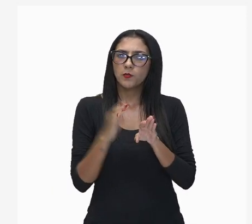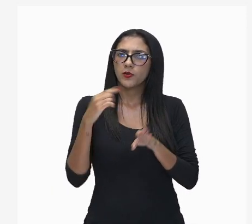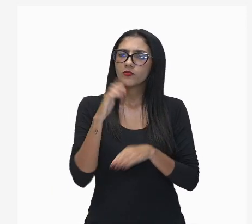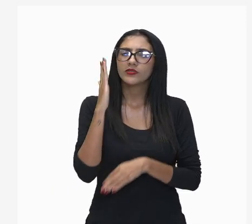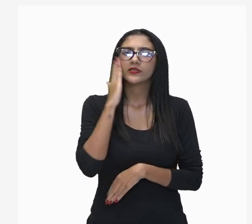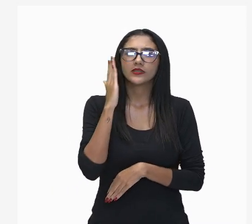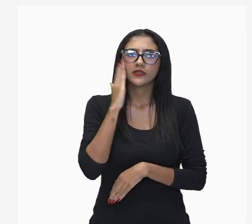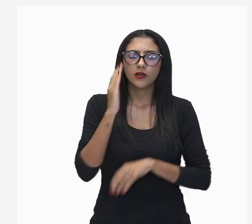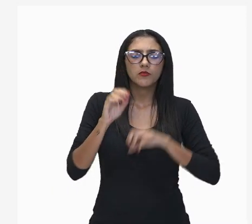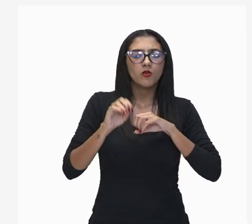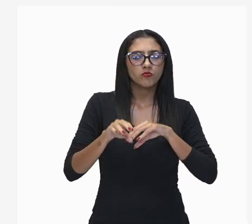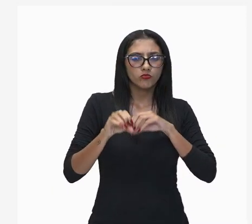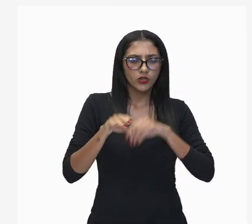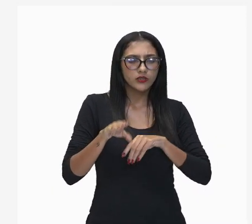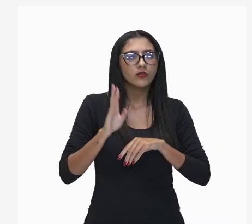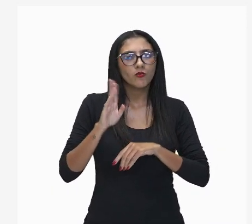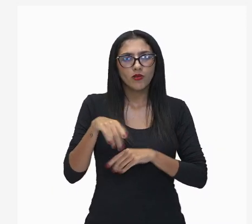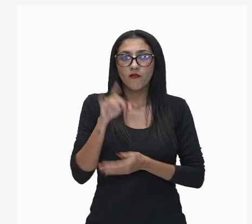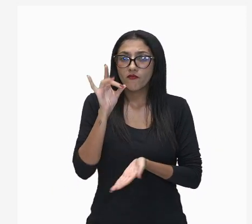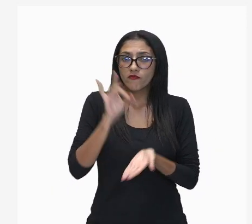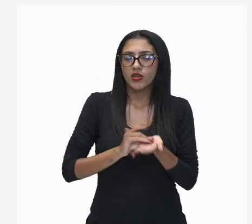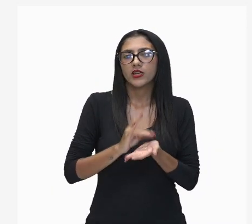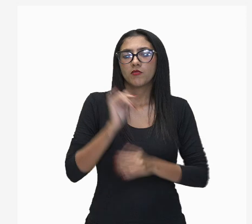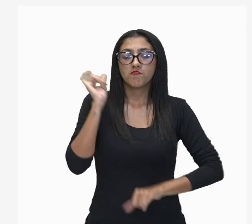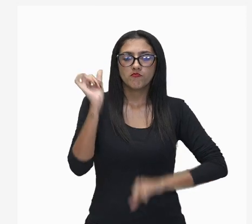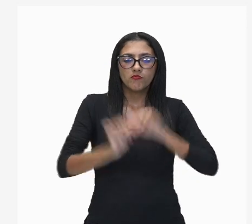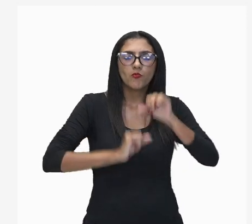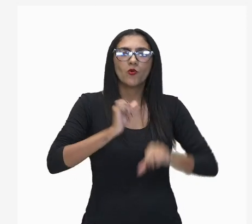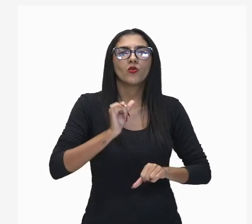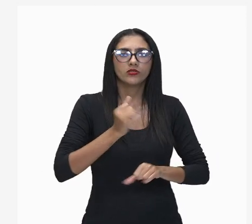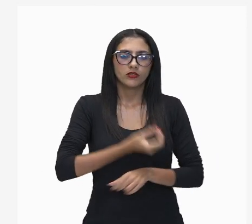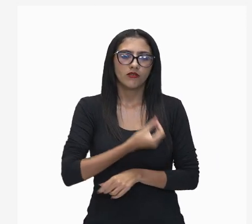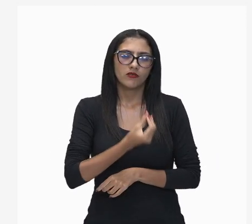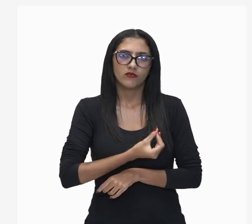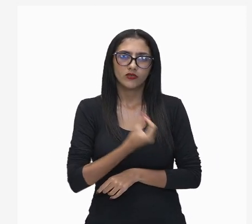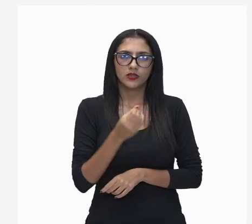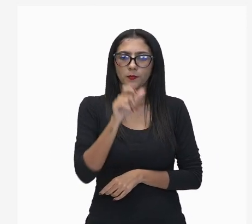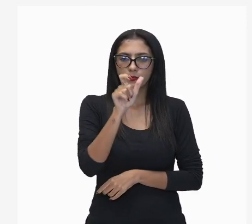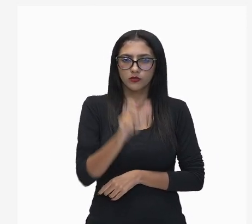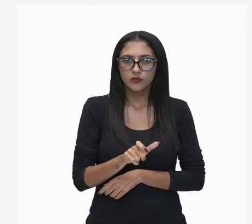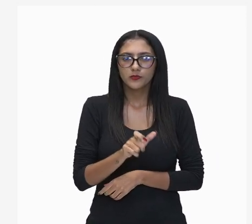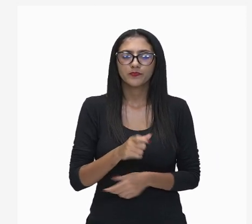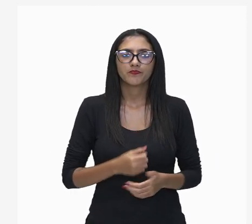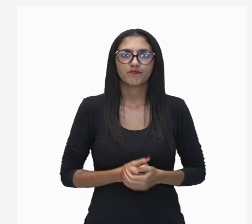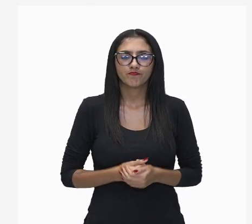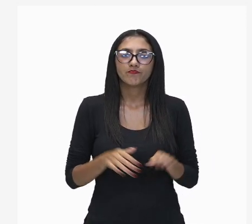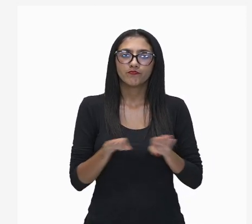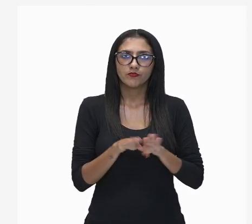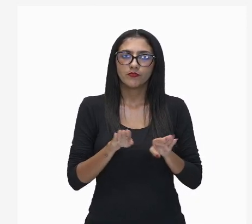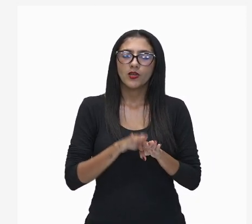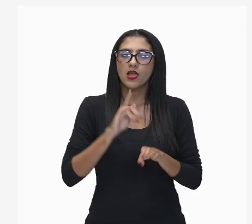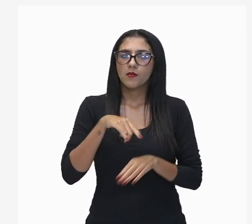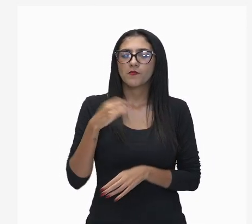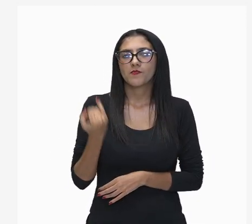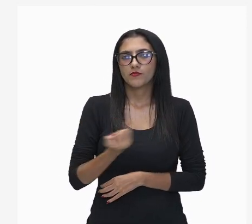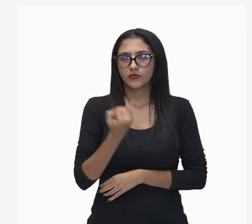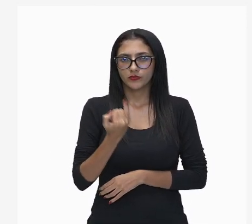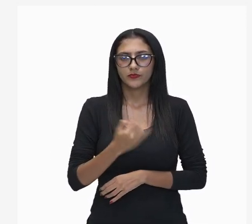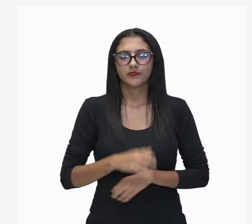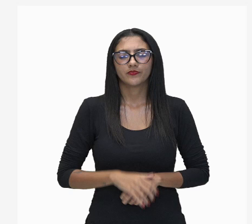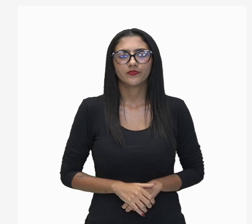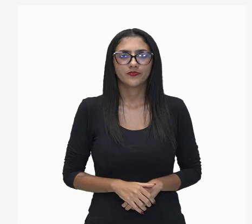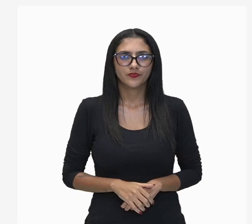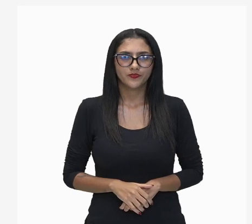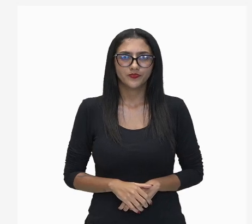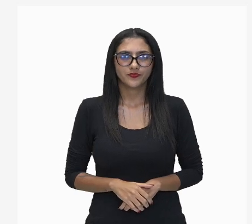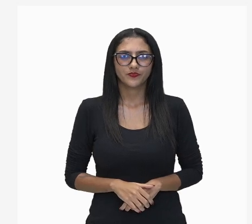educação transforma a vida das pessoas, e para isso era necessário fazer ali uma reforma educacional. Então, agora